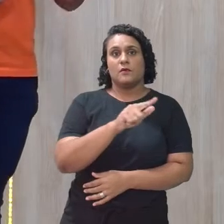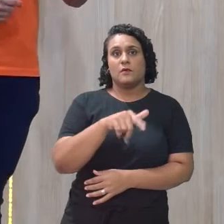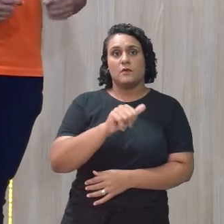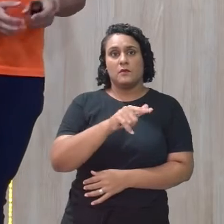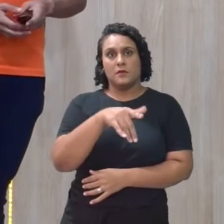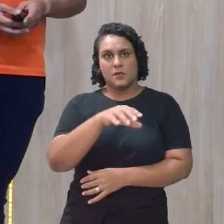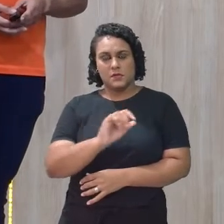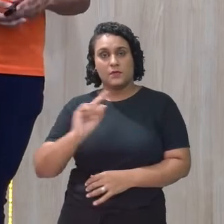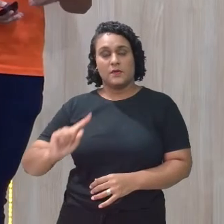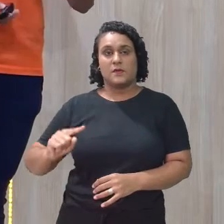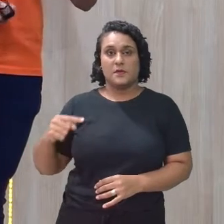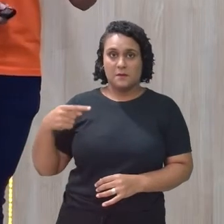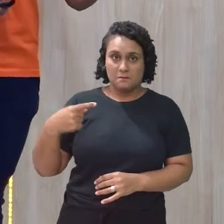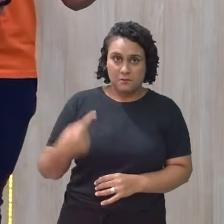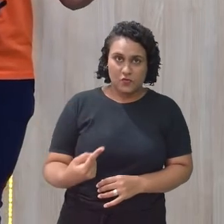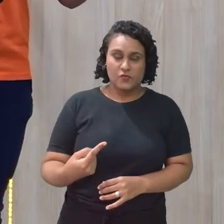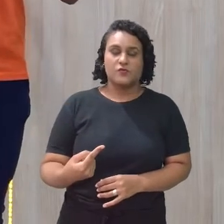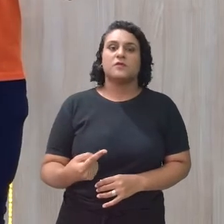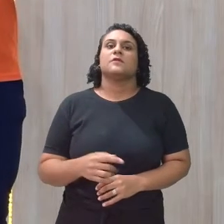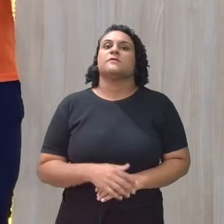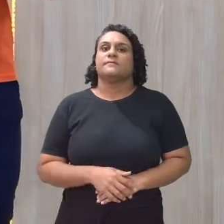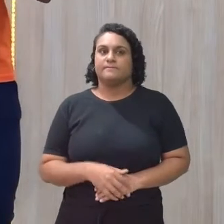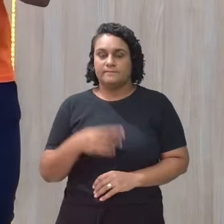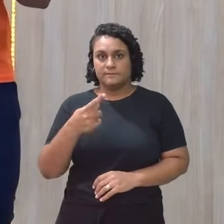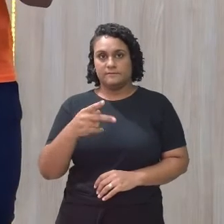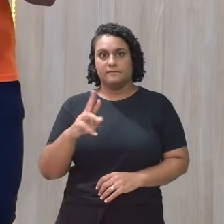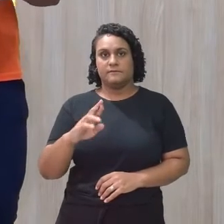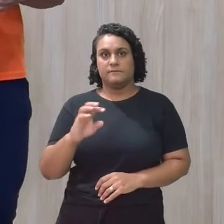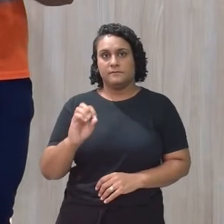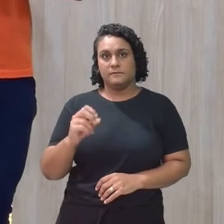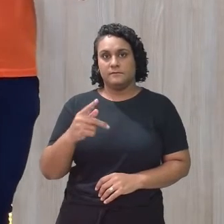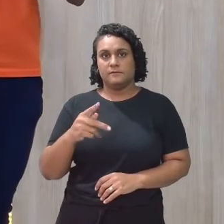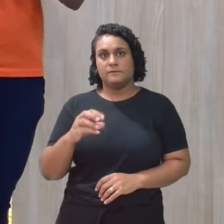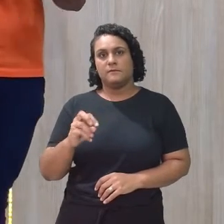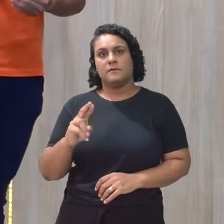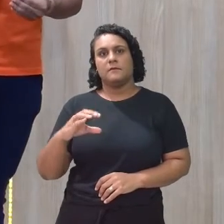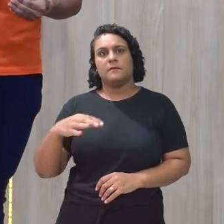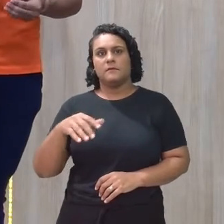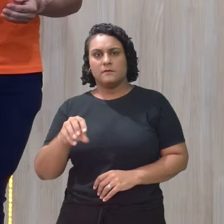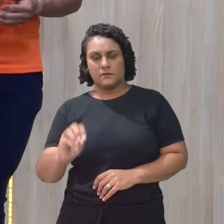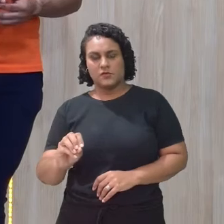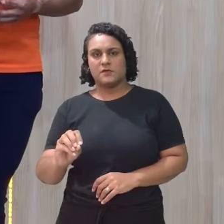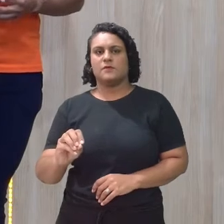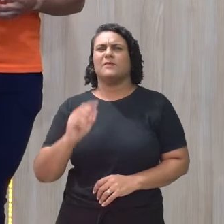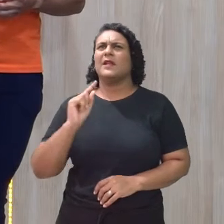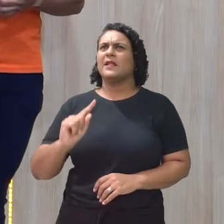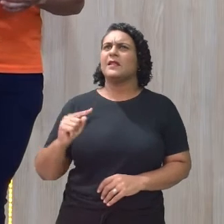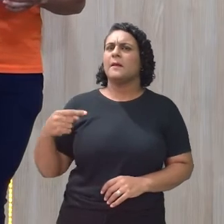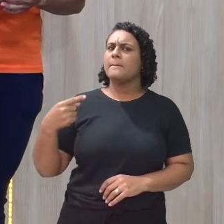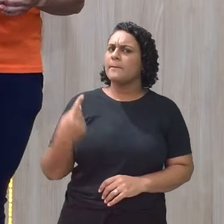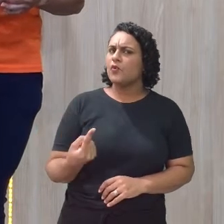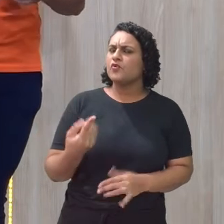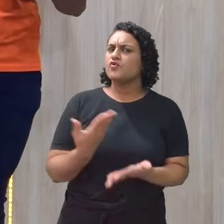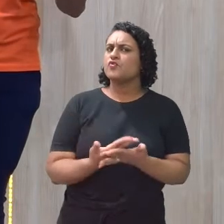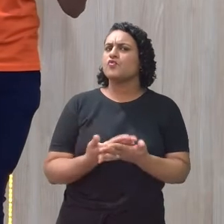da ideia de razão, a gente viu a ideia de proporção. Depois da ideia de proporção, a gente